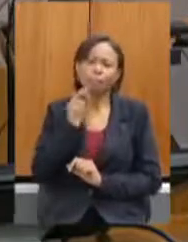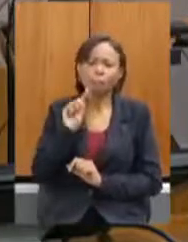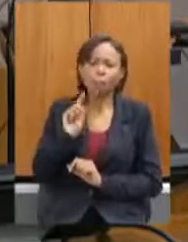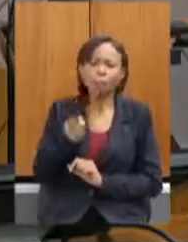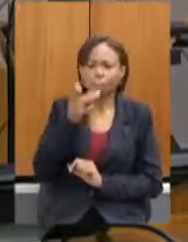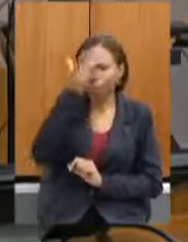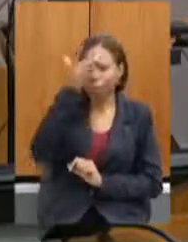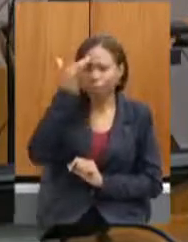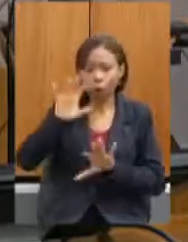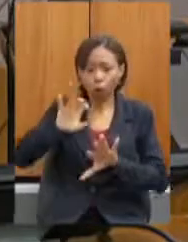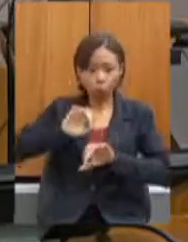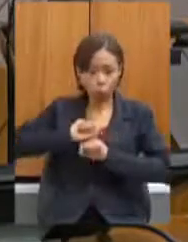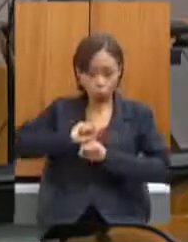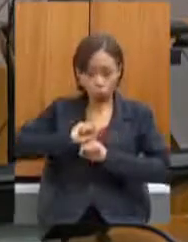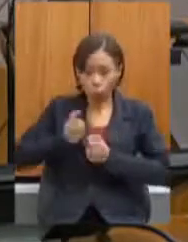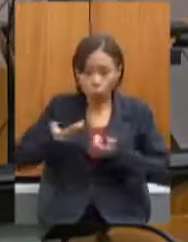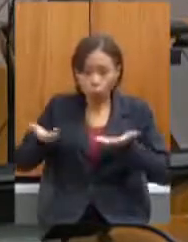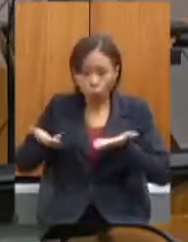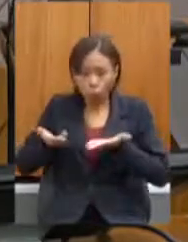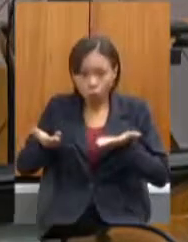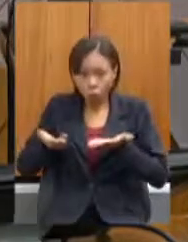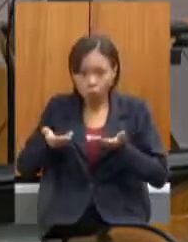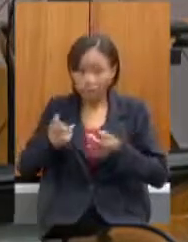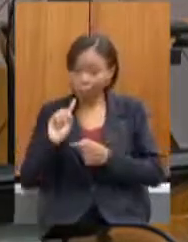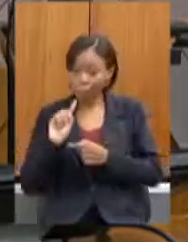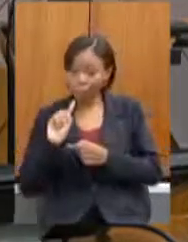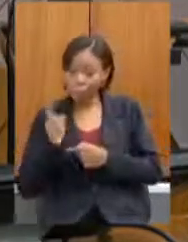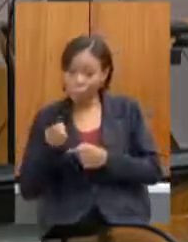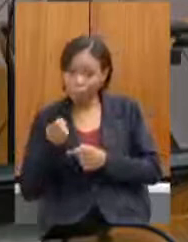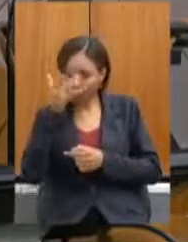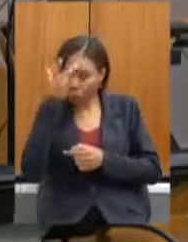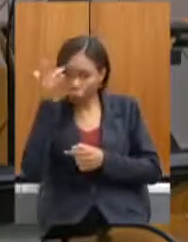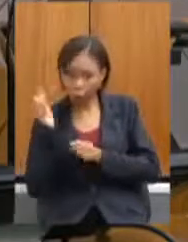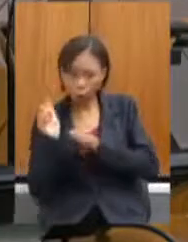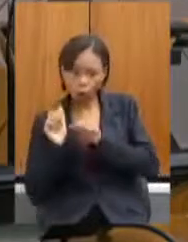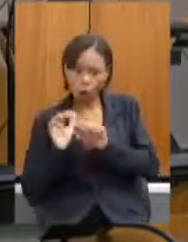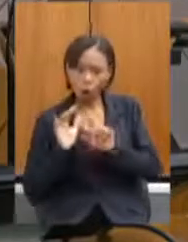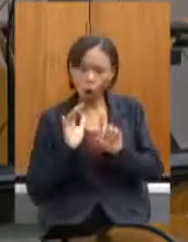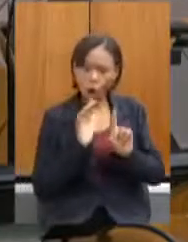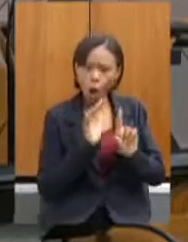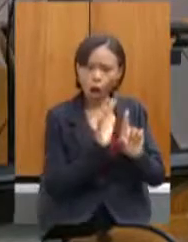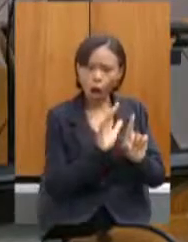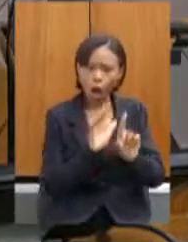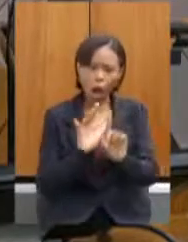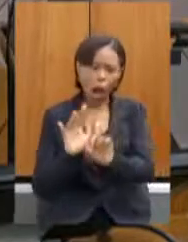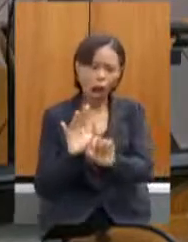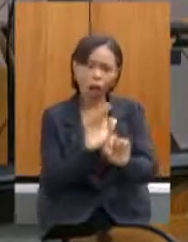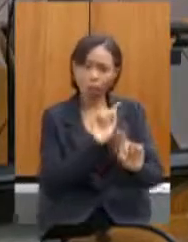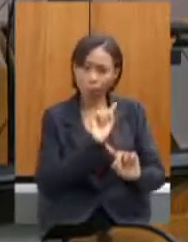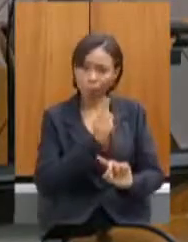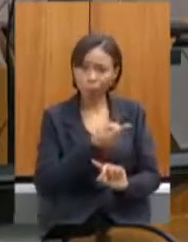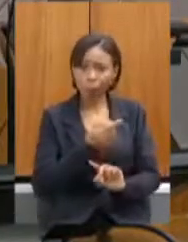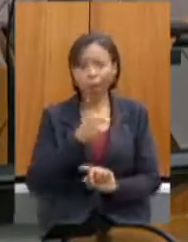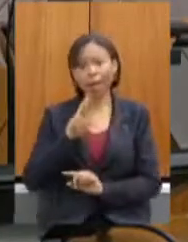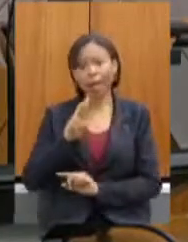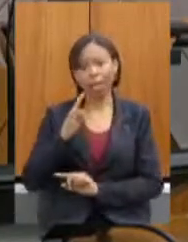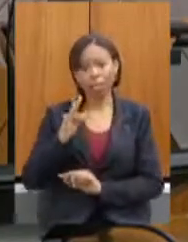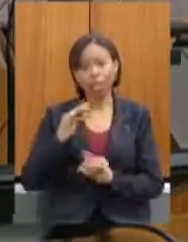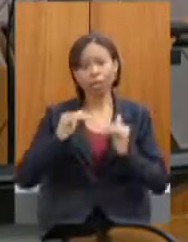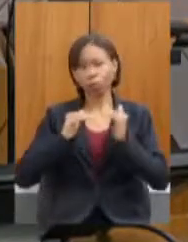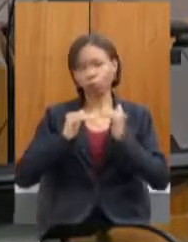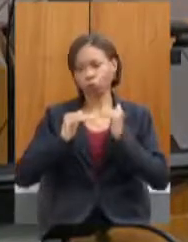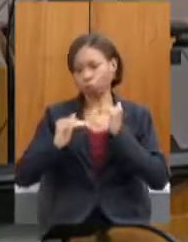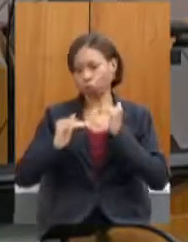hoje e mil pessoas passam para mil pessoas o RP ele mantém nenhum tá exato